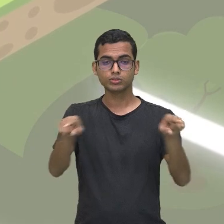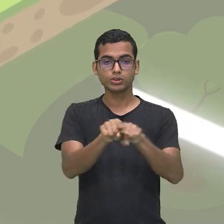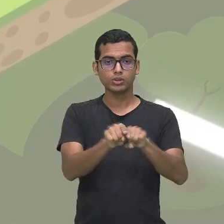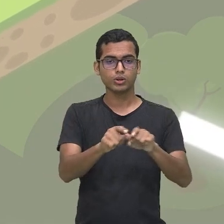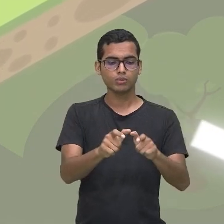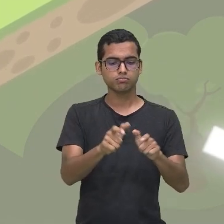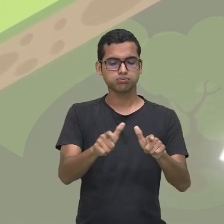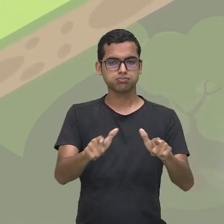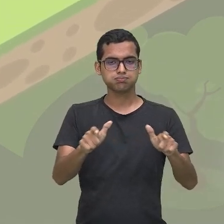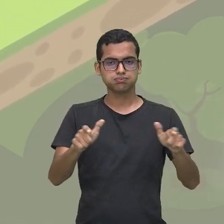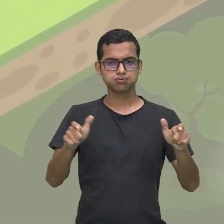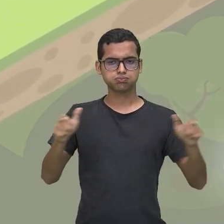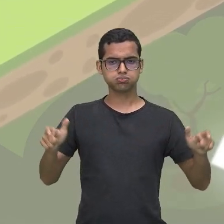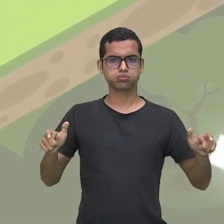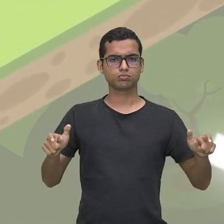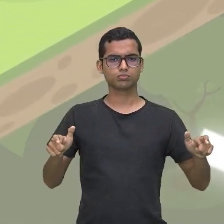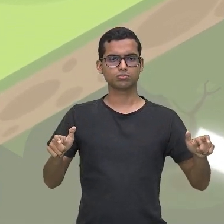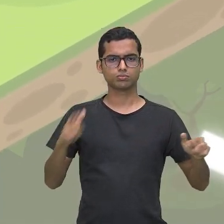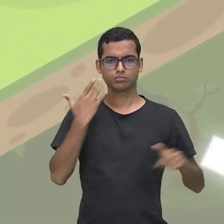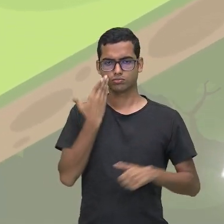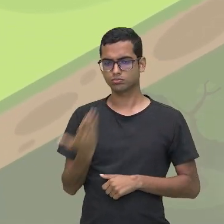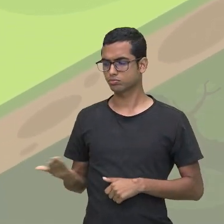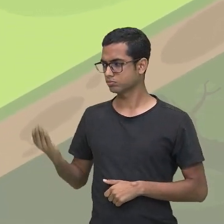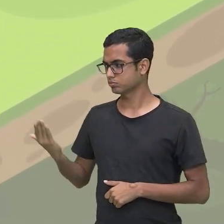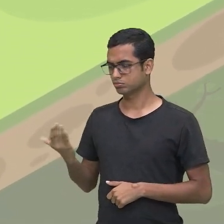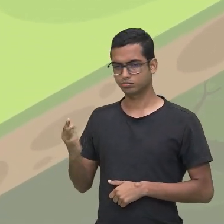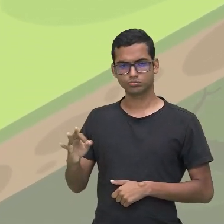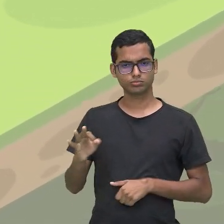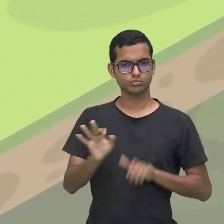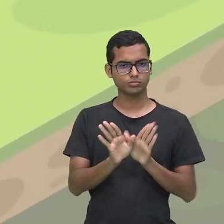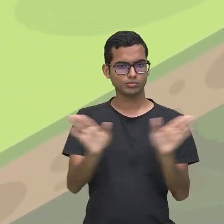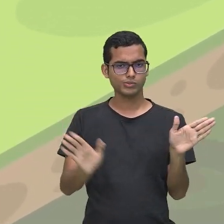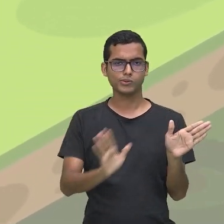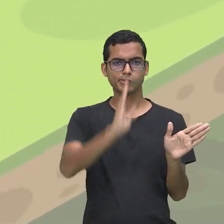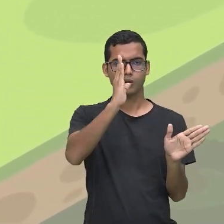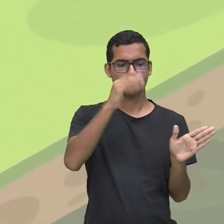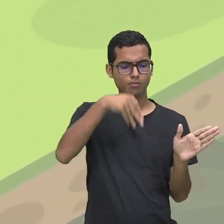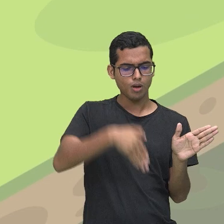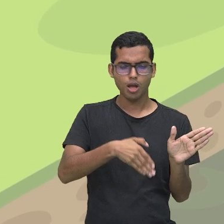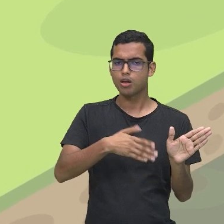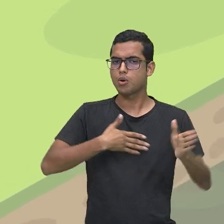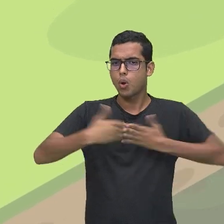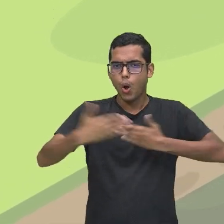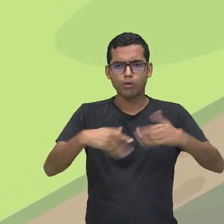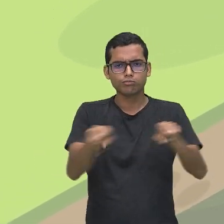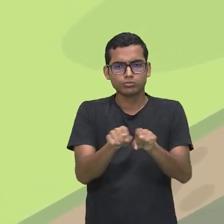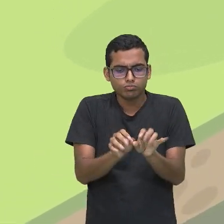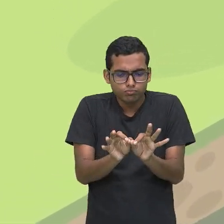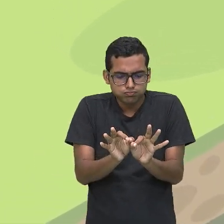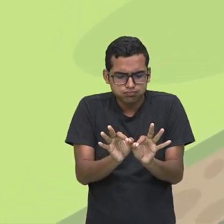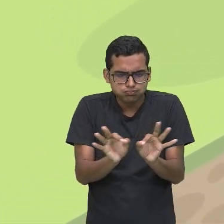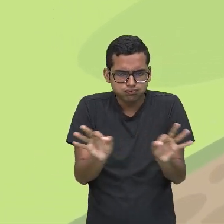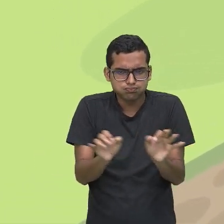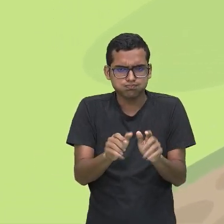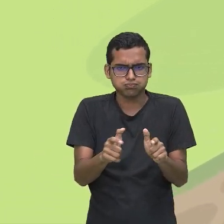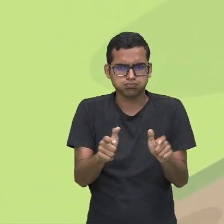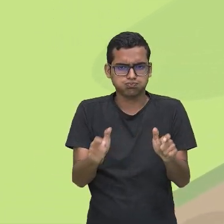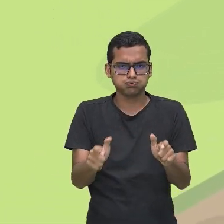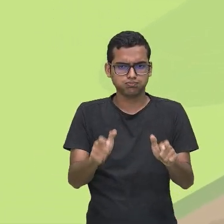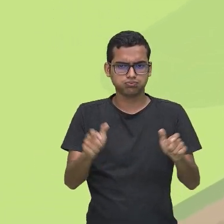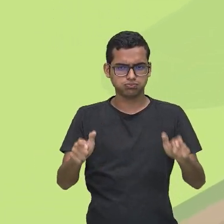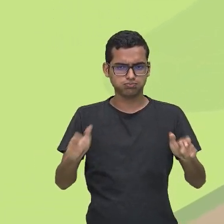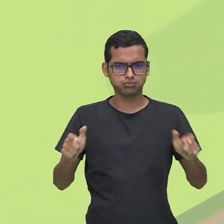indefinidamente em todas as direções, certo? E quando nós representamos, como você viu ali na cartela, nós